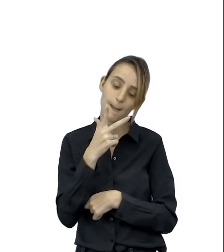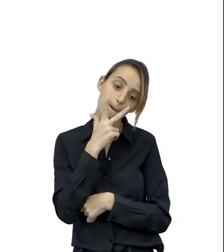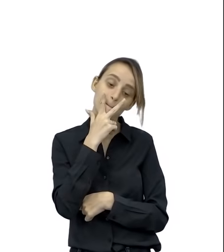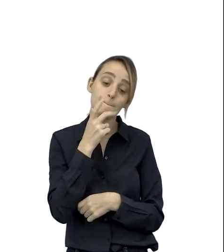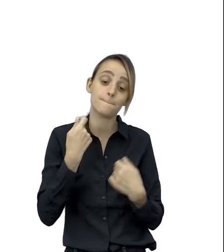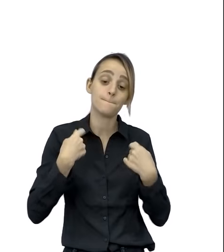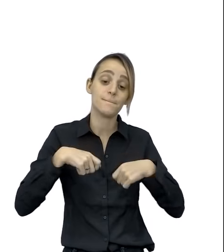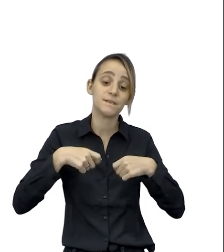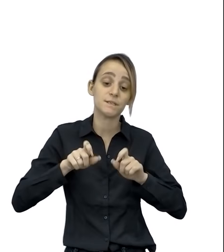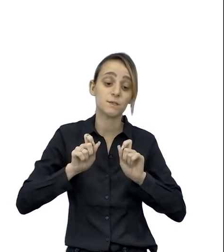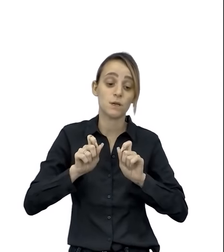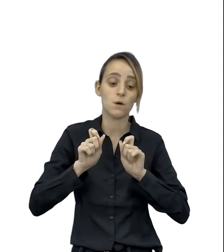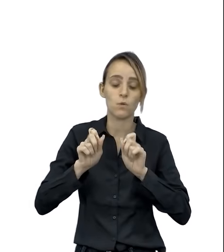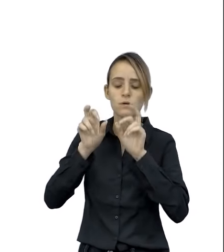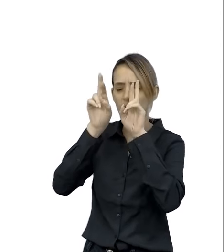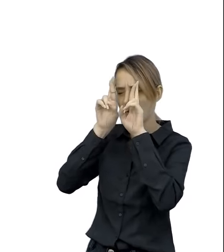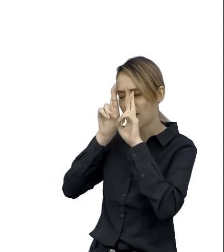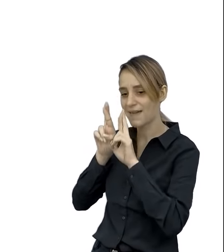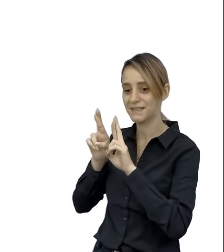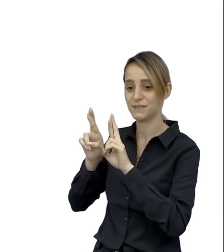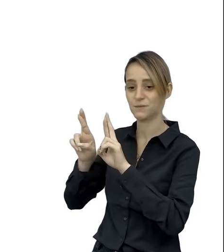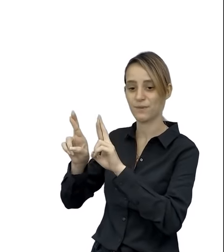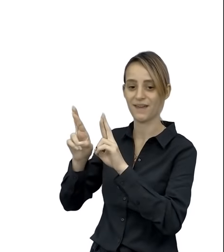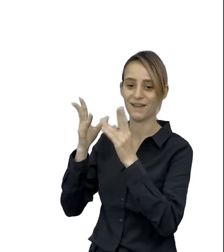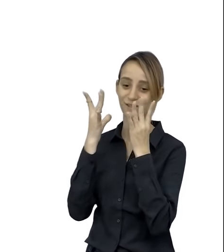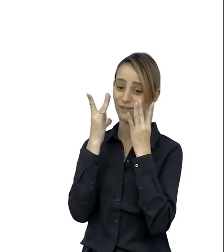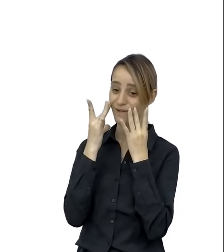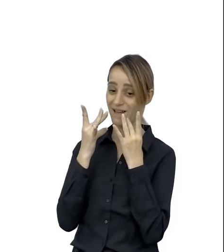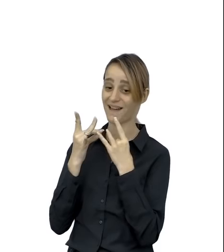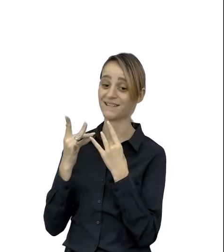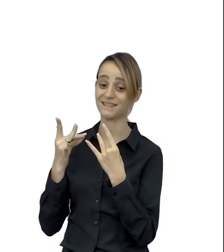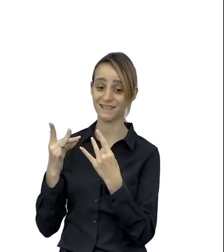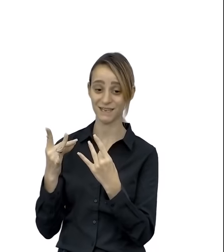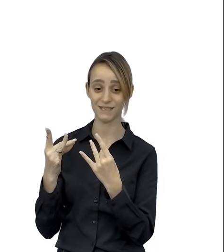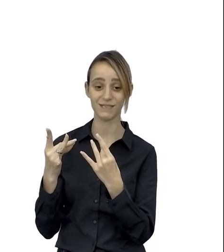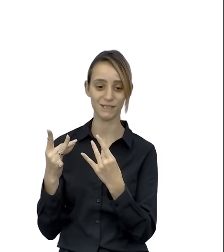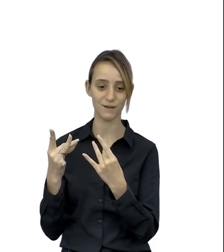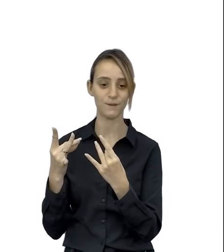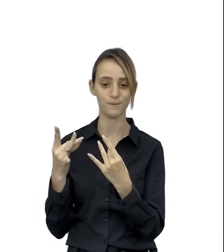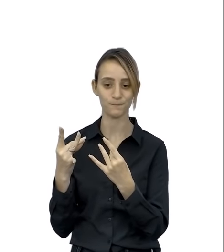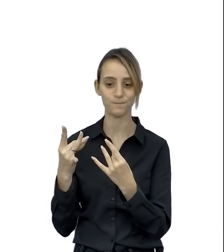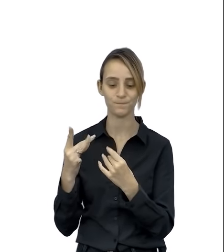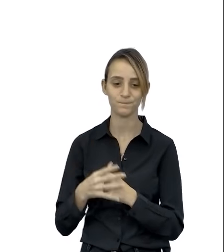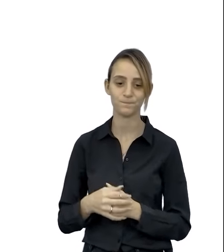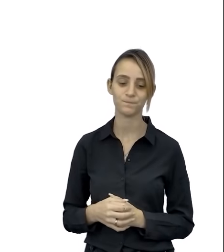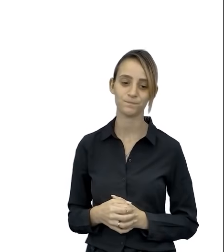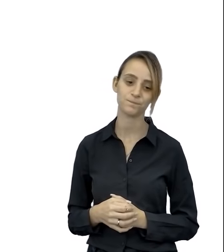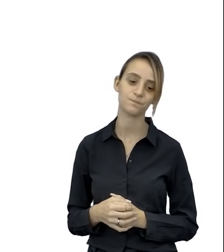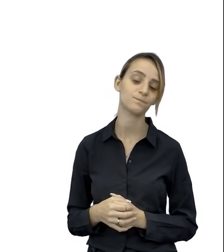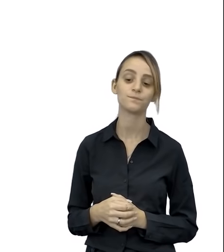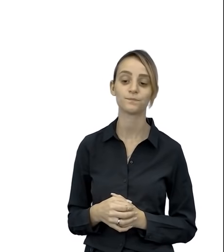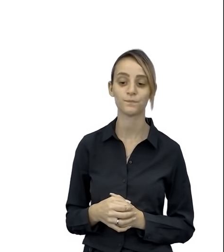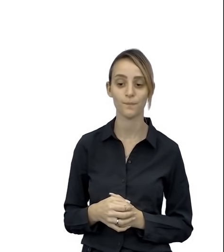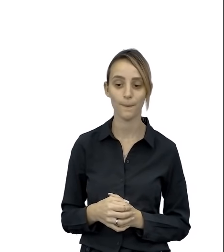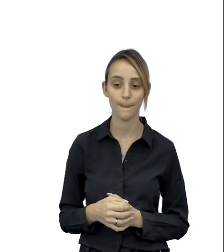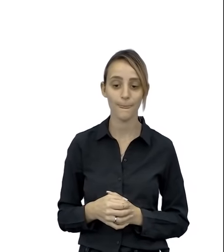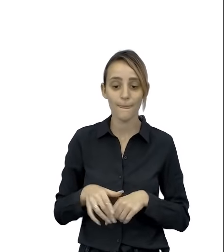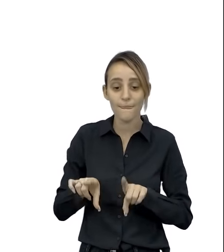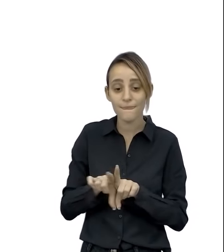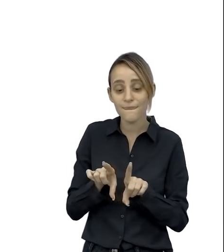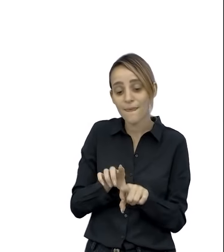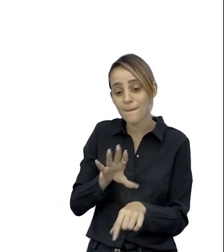quê? Respeito, uma escuta ativa, atenta, e a criança